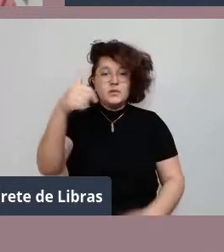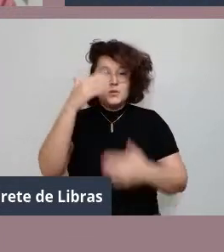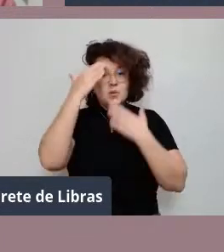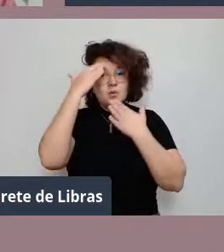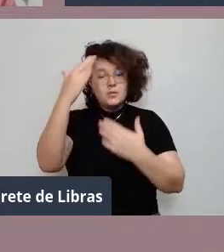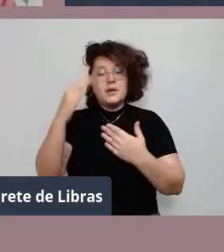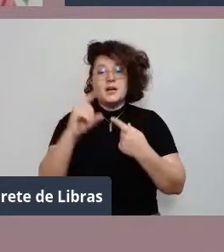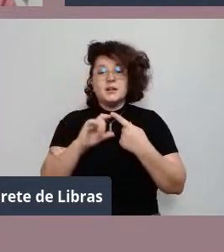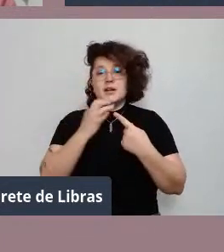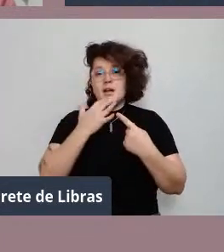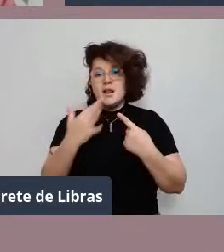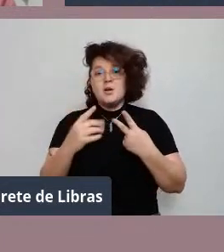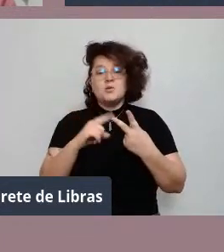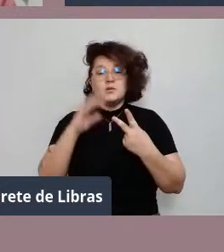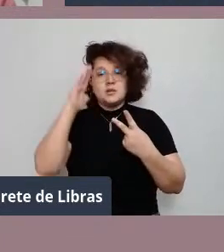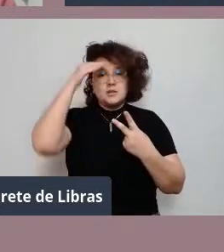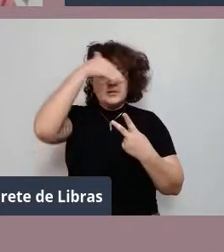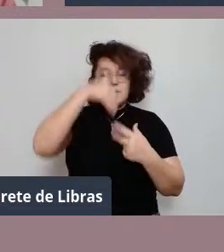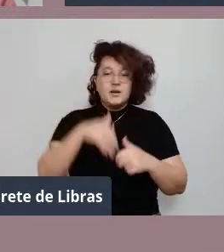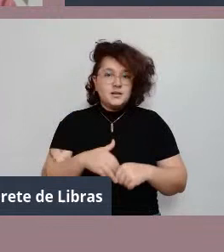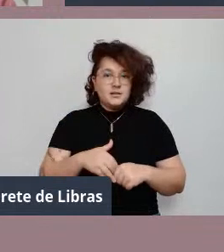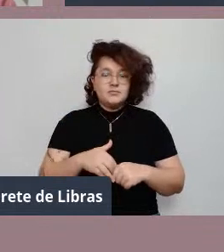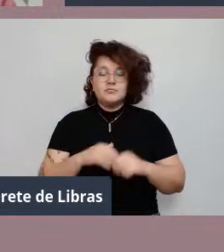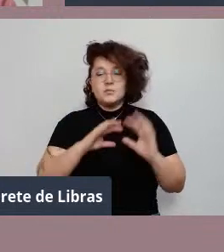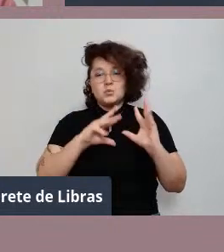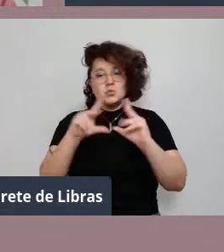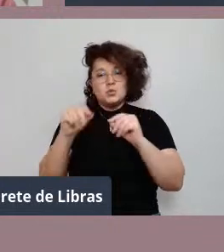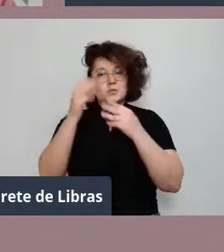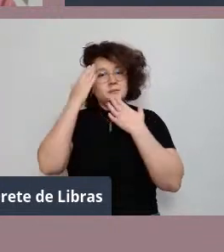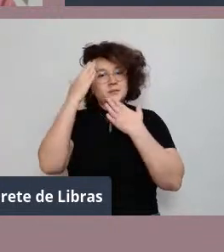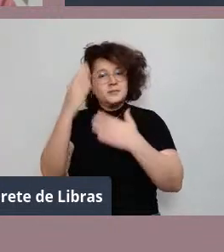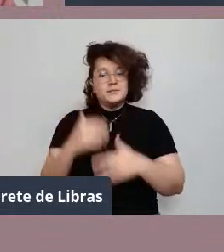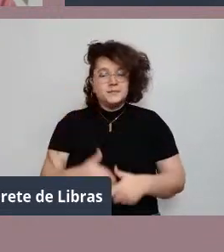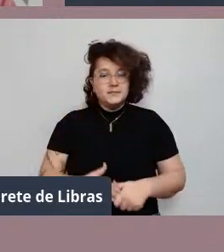por acompanhar. Obrigada, Ana Maria e Paloma.